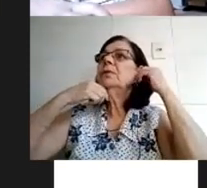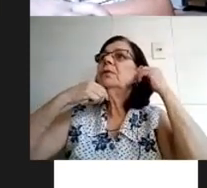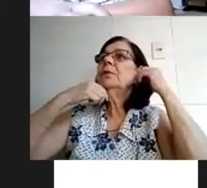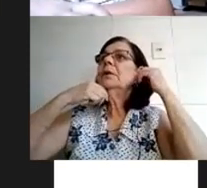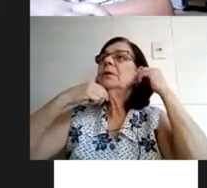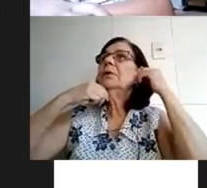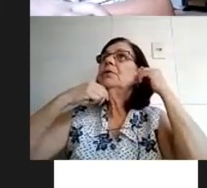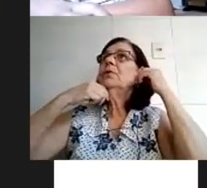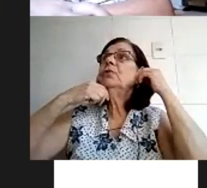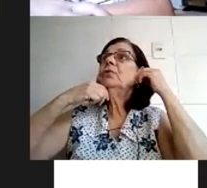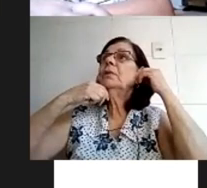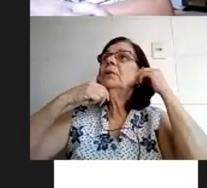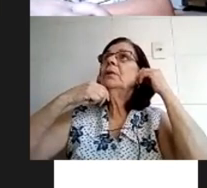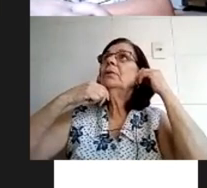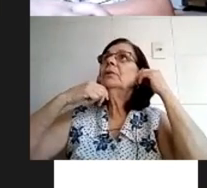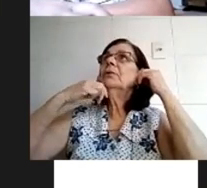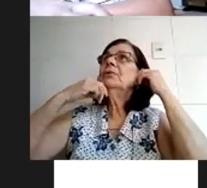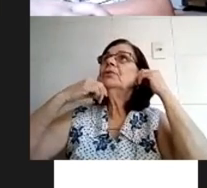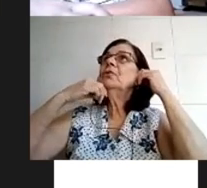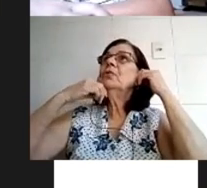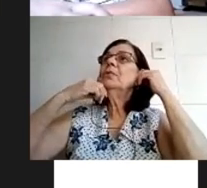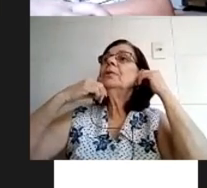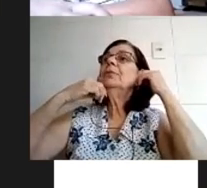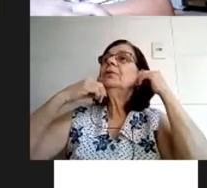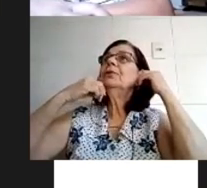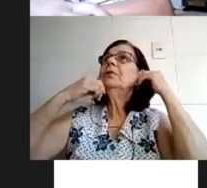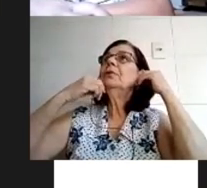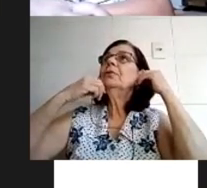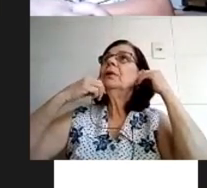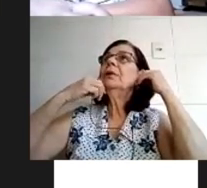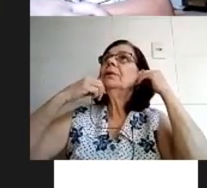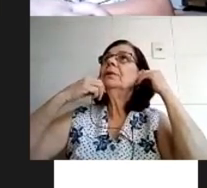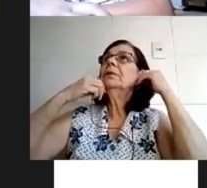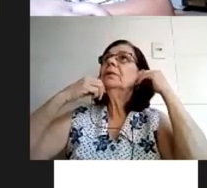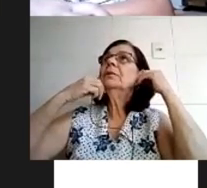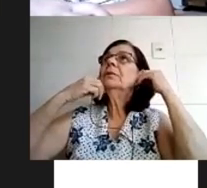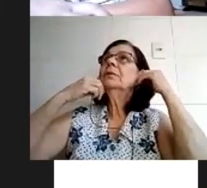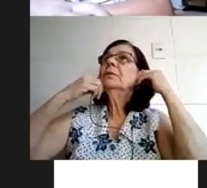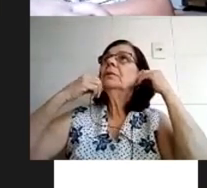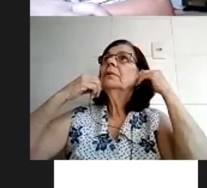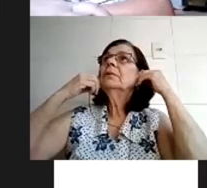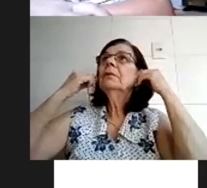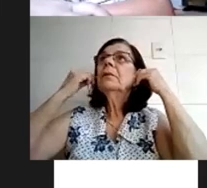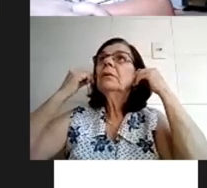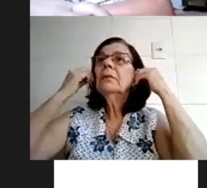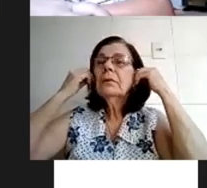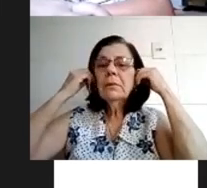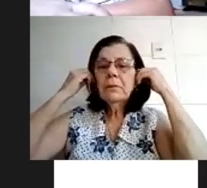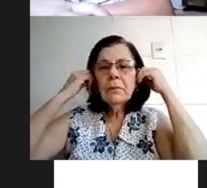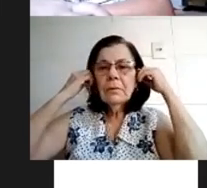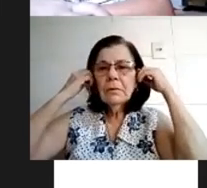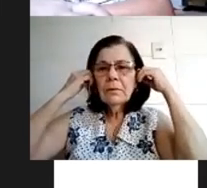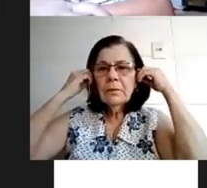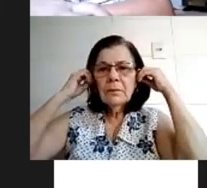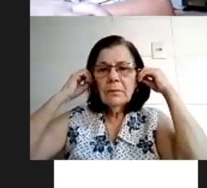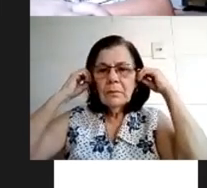uma nova função, né? Legal. E vi o seu curso pelo Instagram e comecei a assistir às aulas.